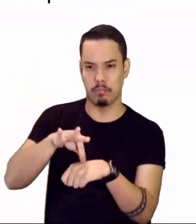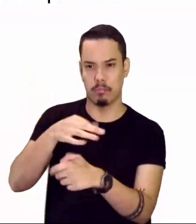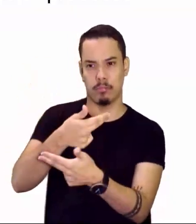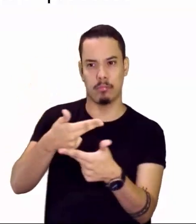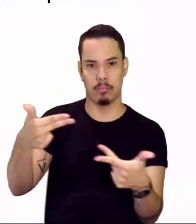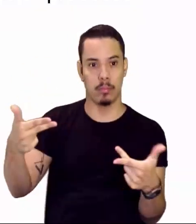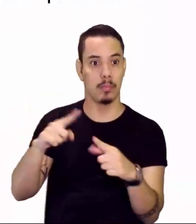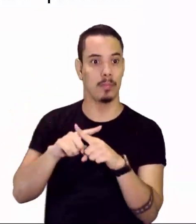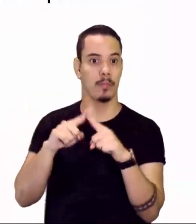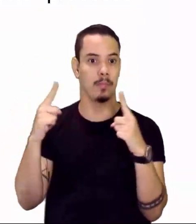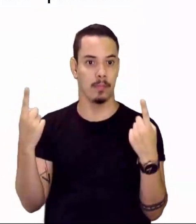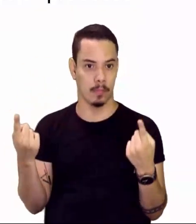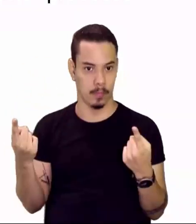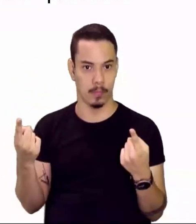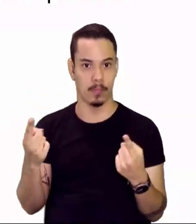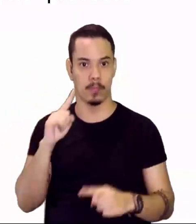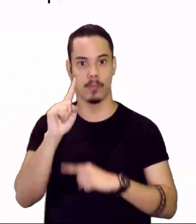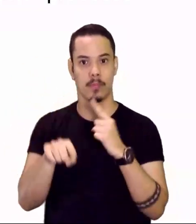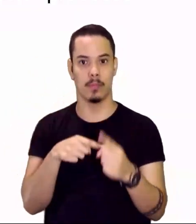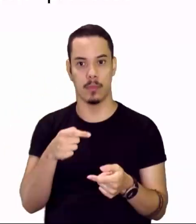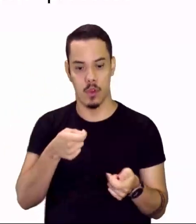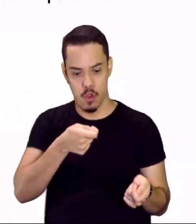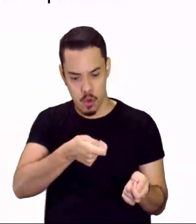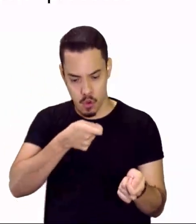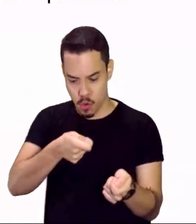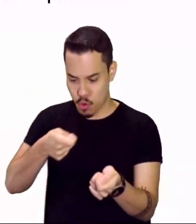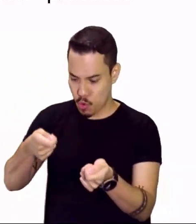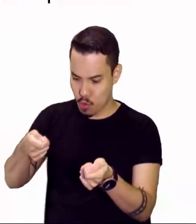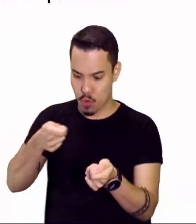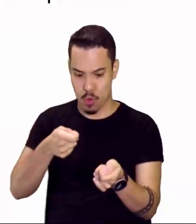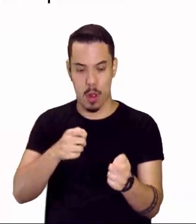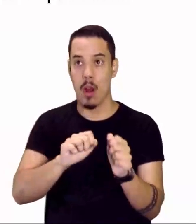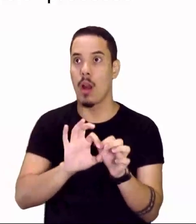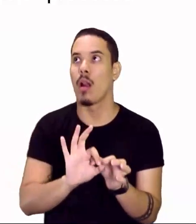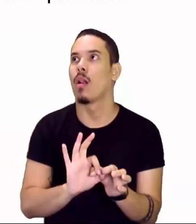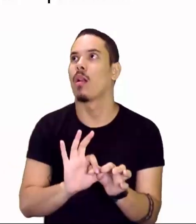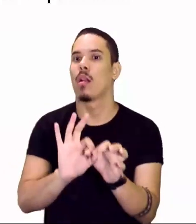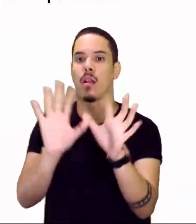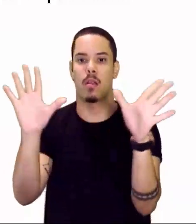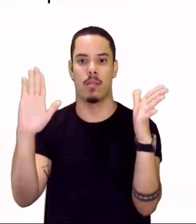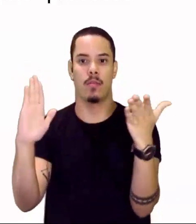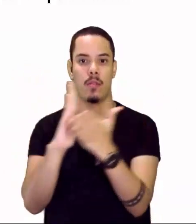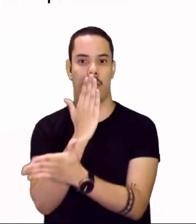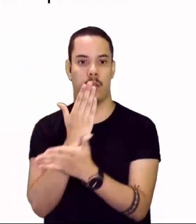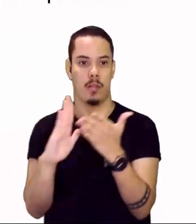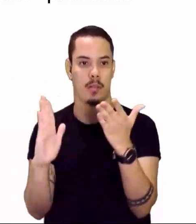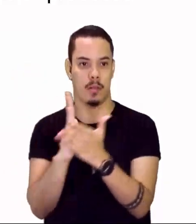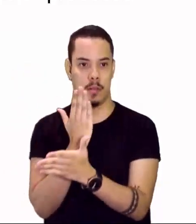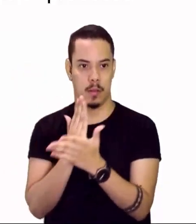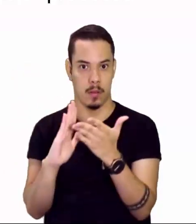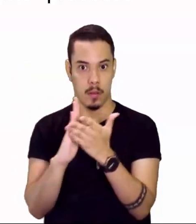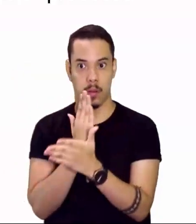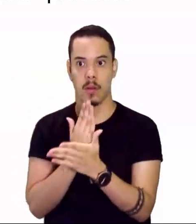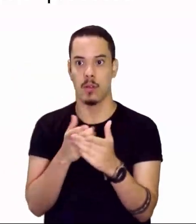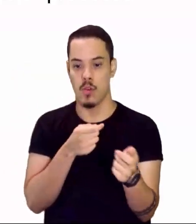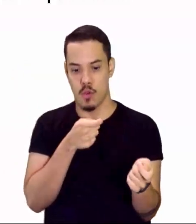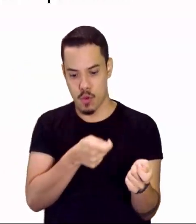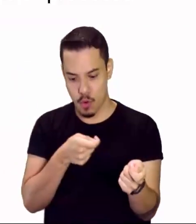No entanto, após sua aplicação em ambientes abertos, alguns